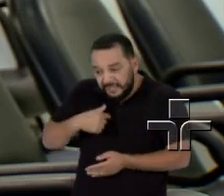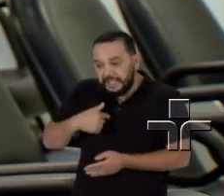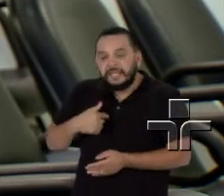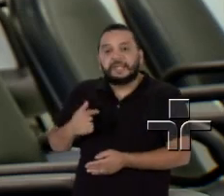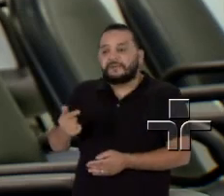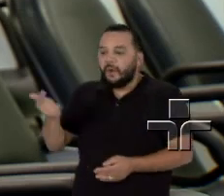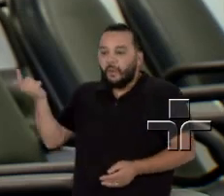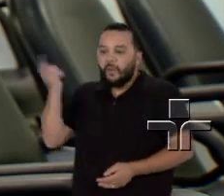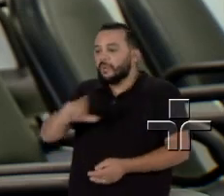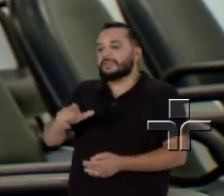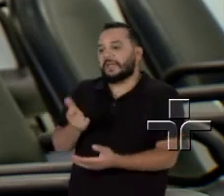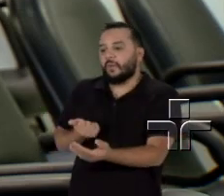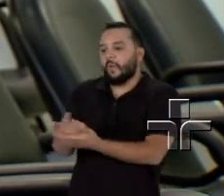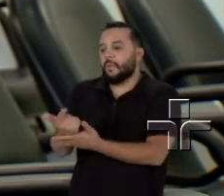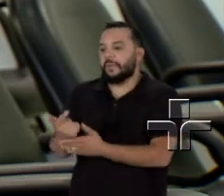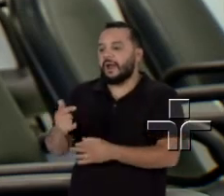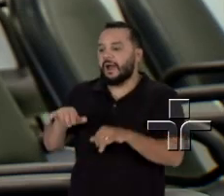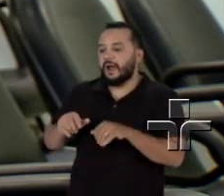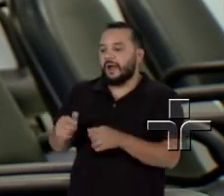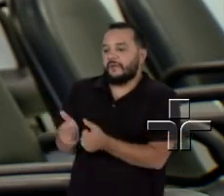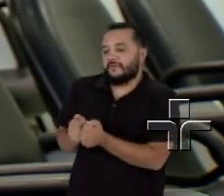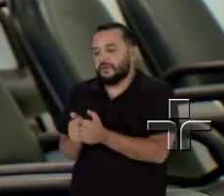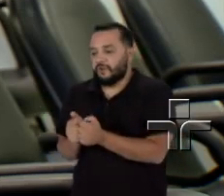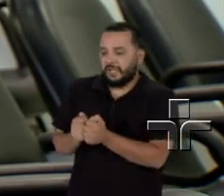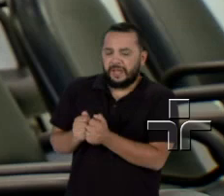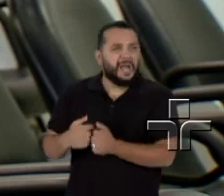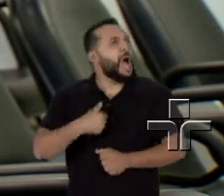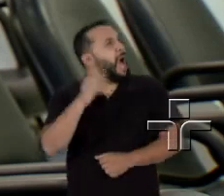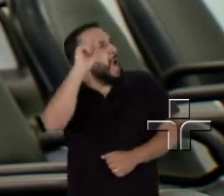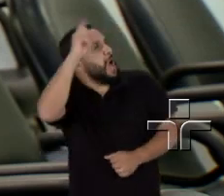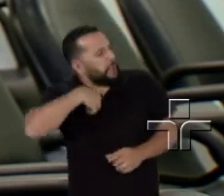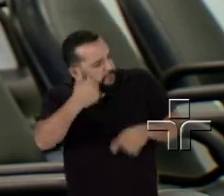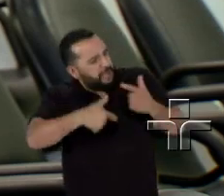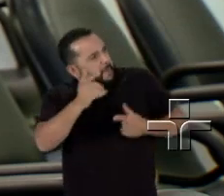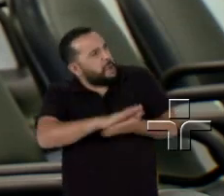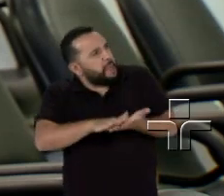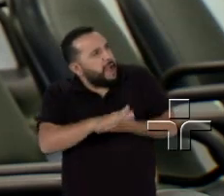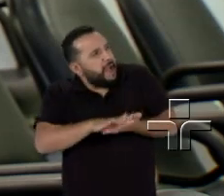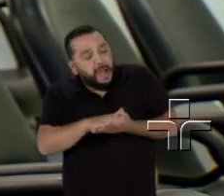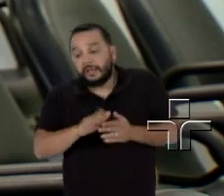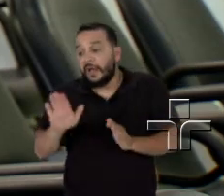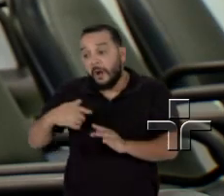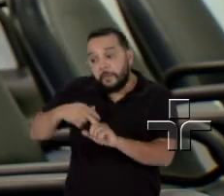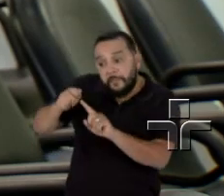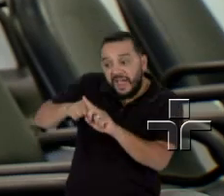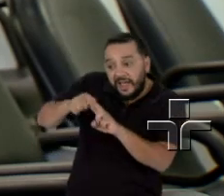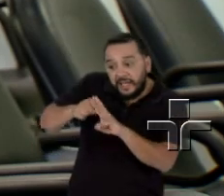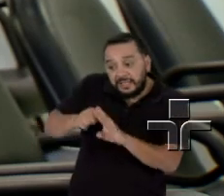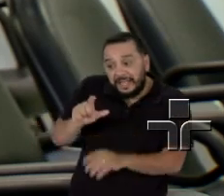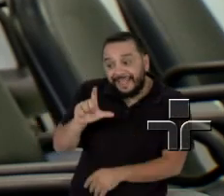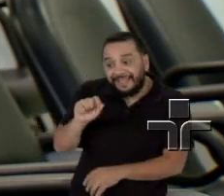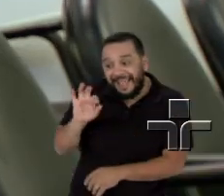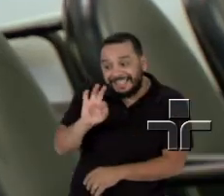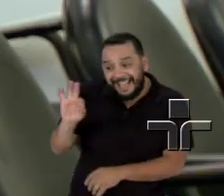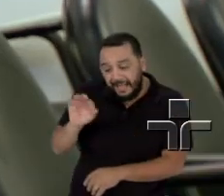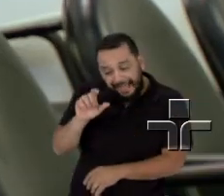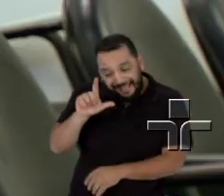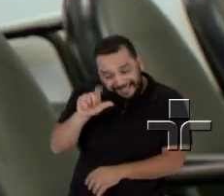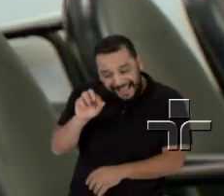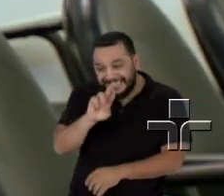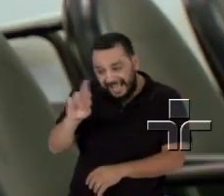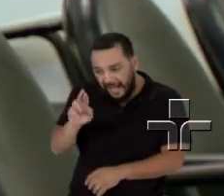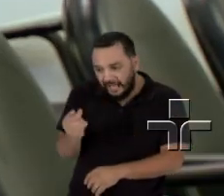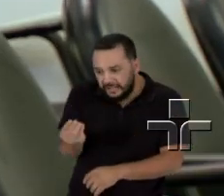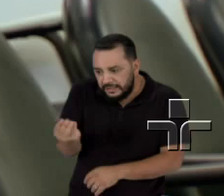mas eu não trabalho nem sequer lhe a mãe vai dar a mesada eram 10 reais na época em oitavo e levou